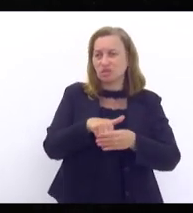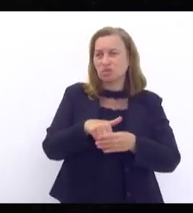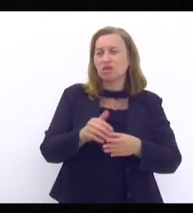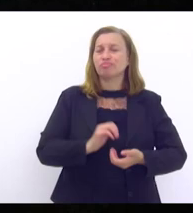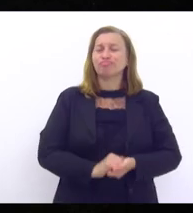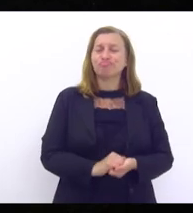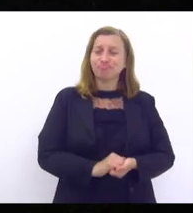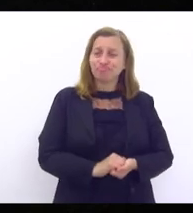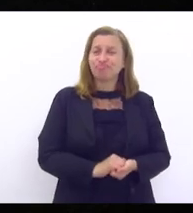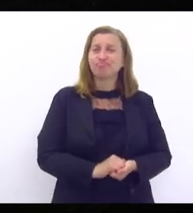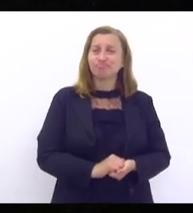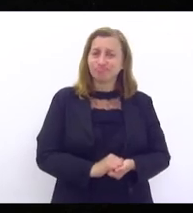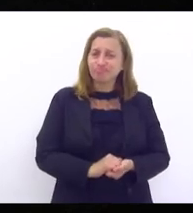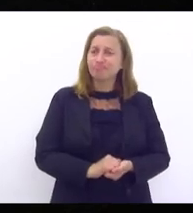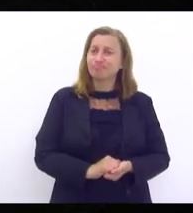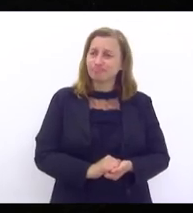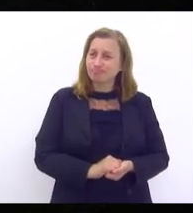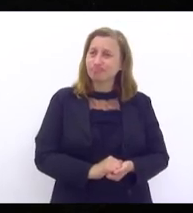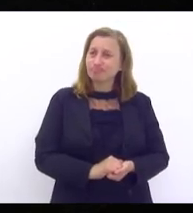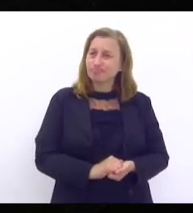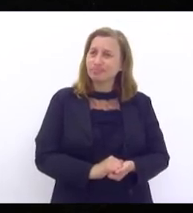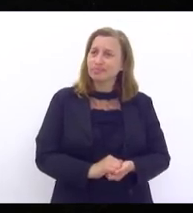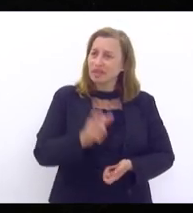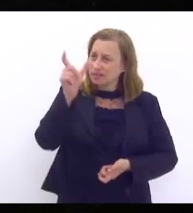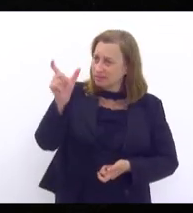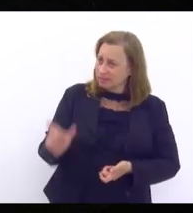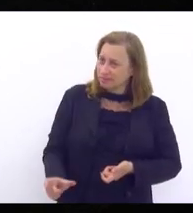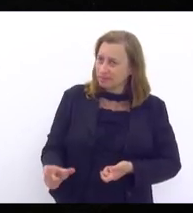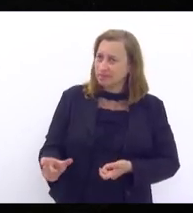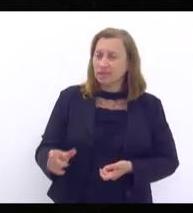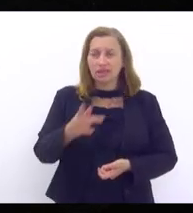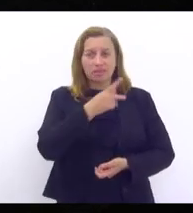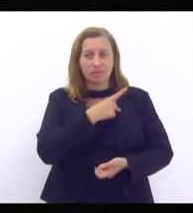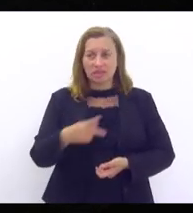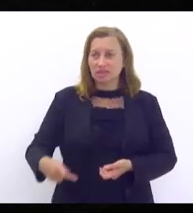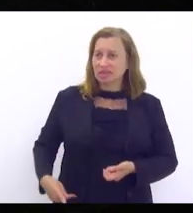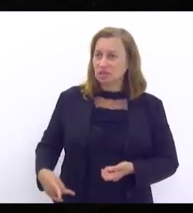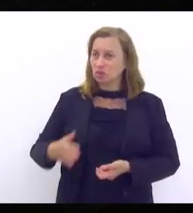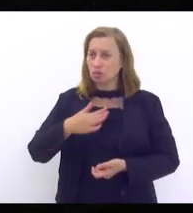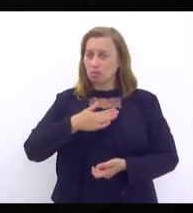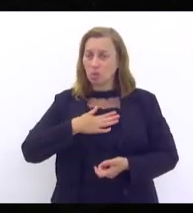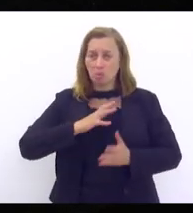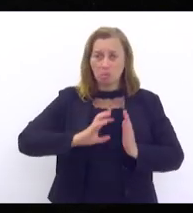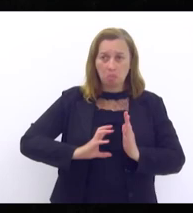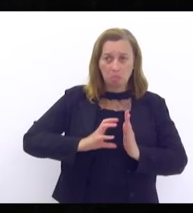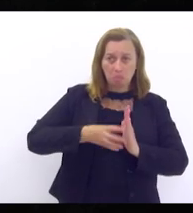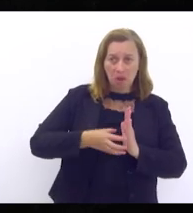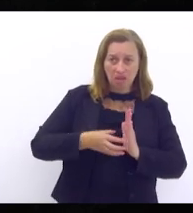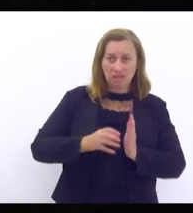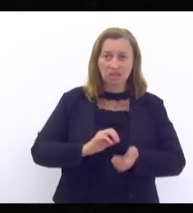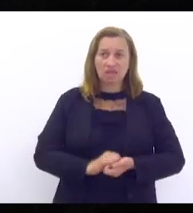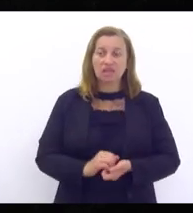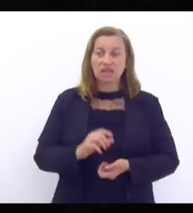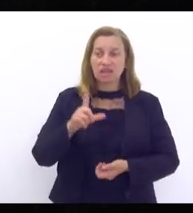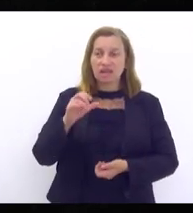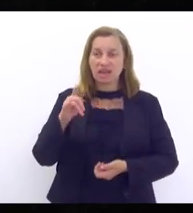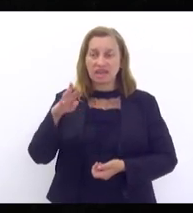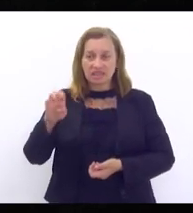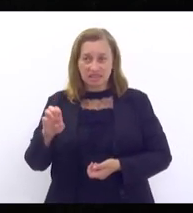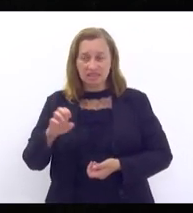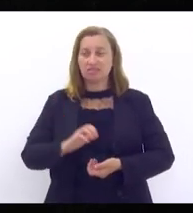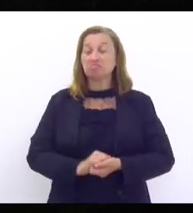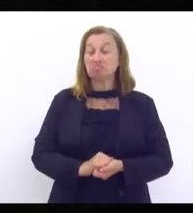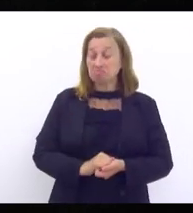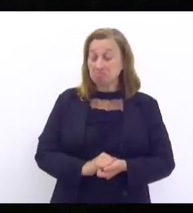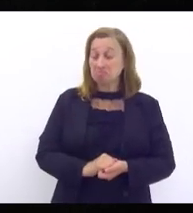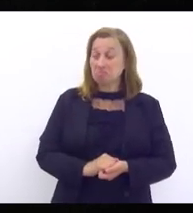E nós tivemos, na figura da presidenta do meu partido, a presidenta Gleisi Hoffmann,